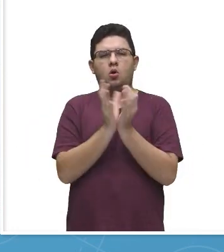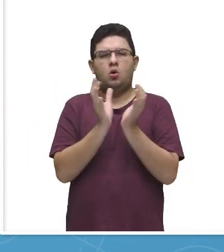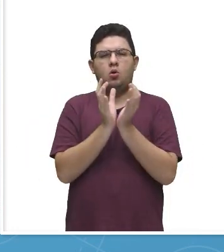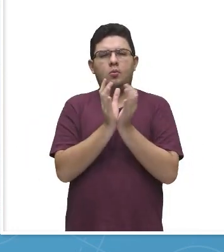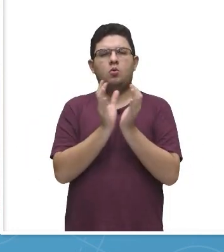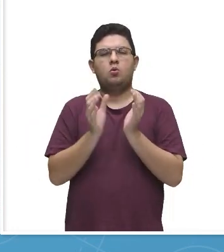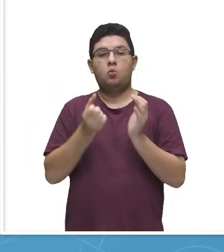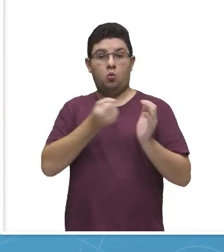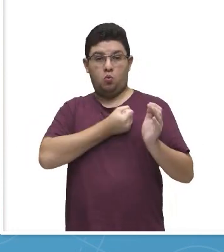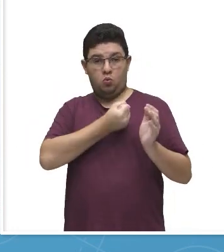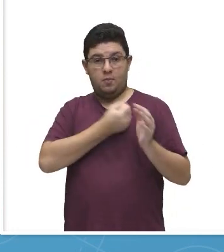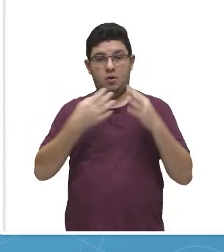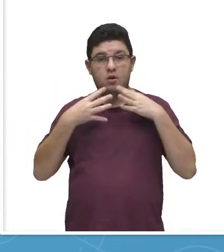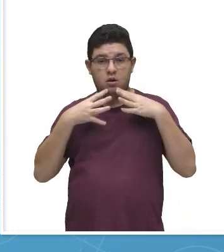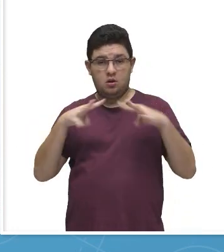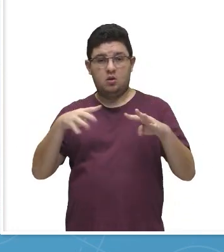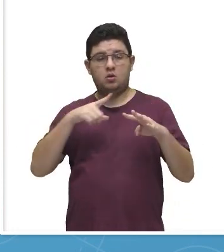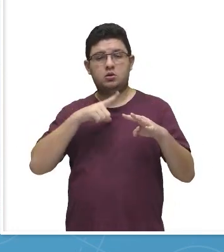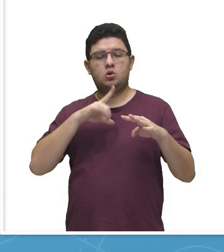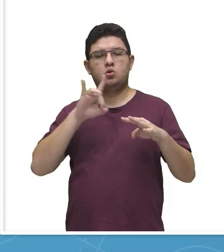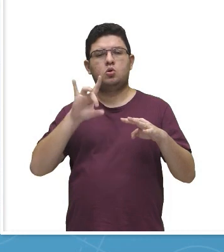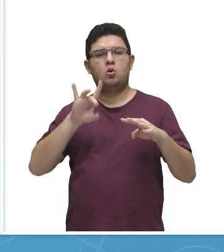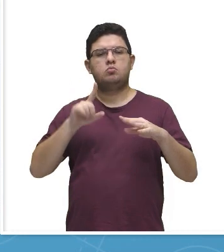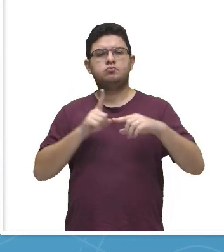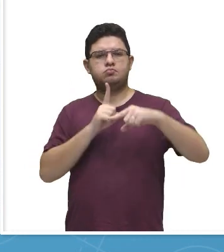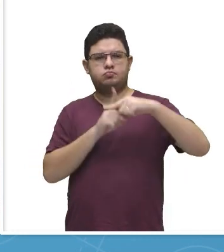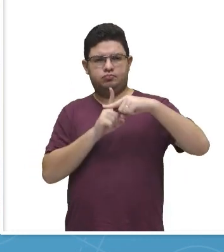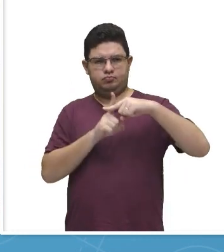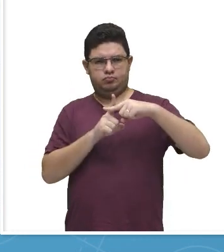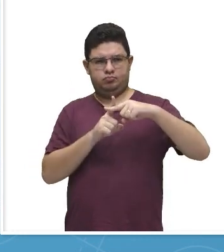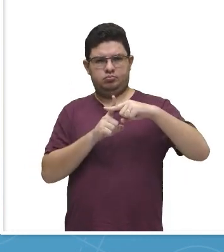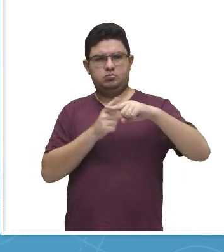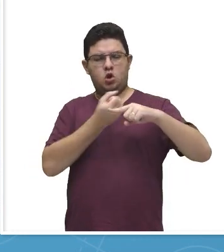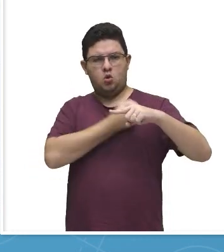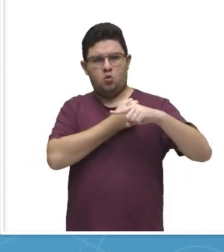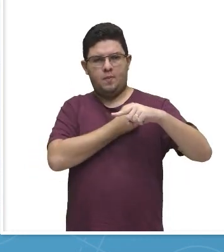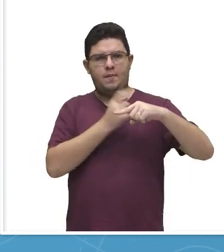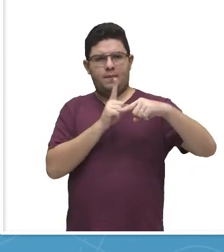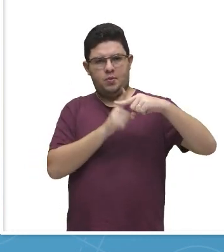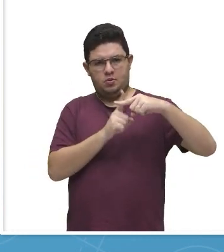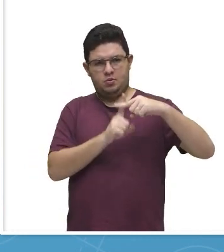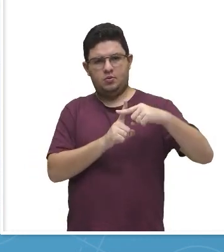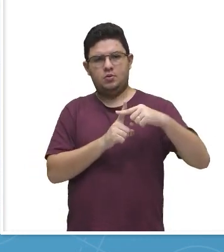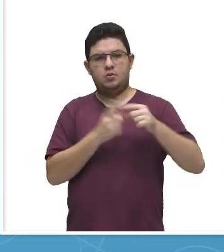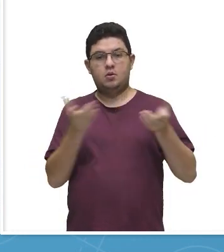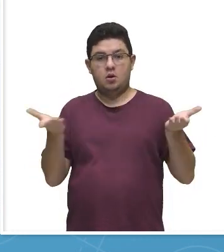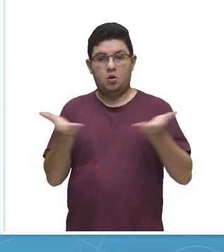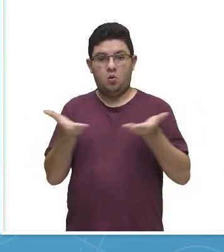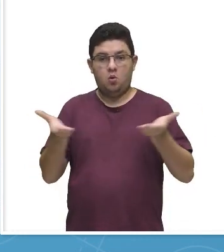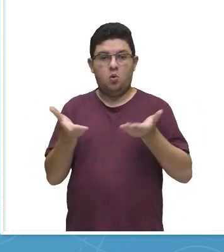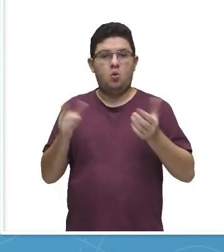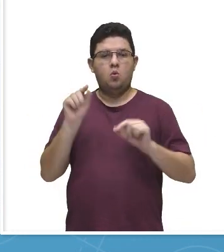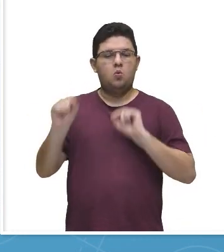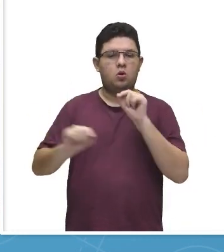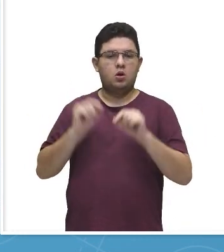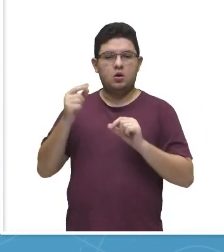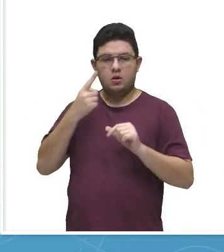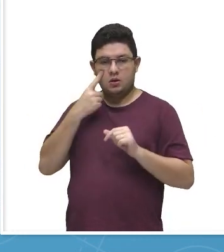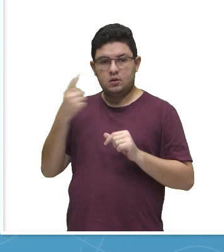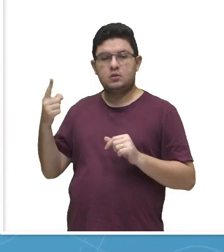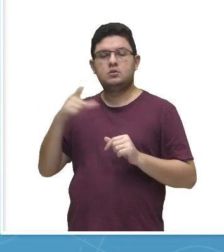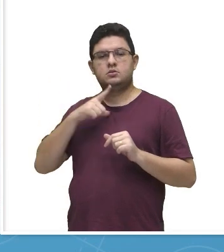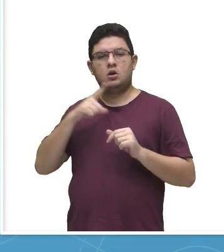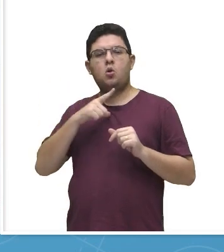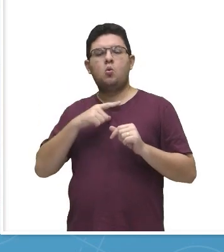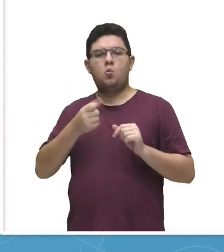trabalhávamos com números positivos. Agora, como nós estamos trabalhando num conjunto de números inteiros, pode